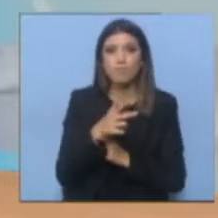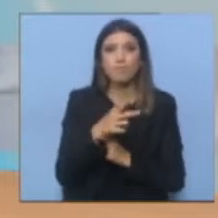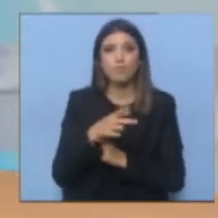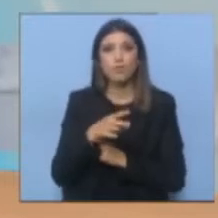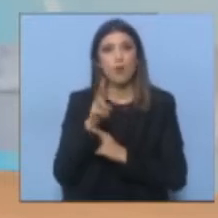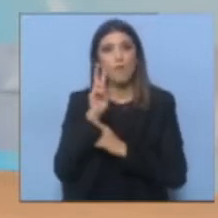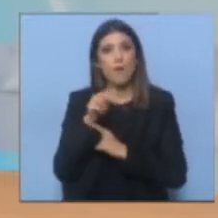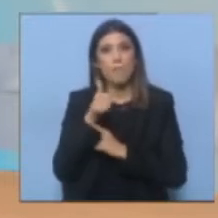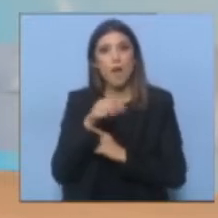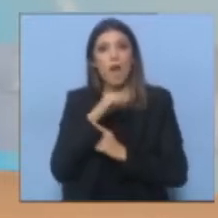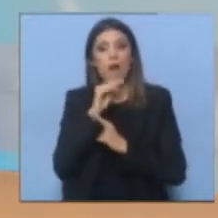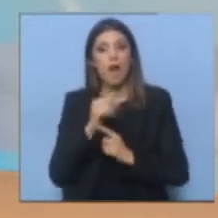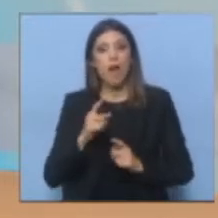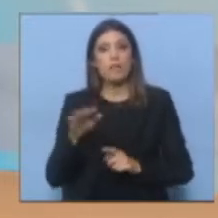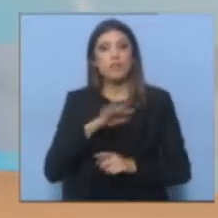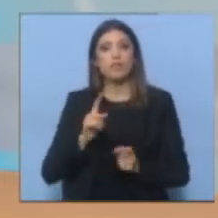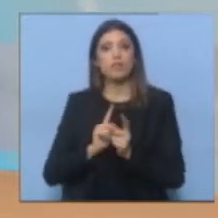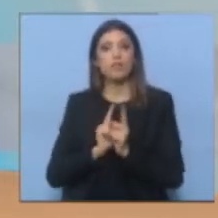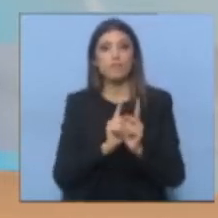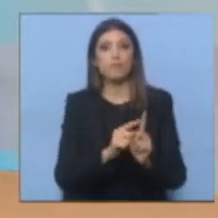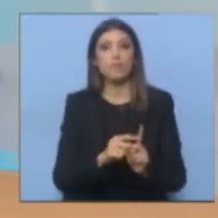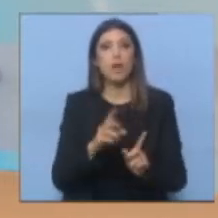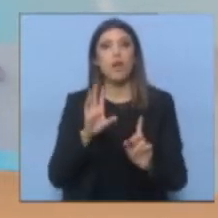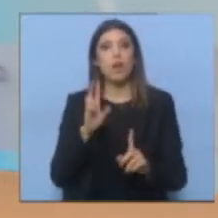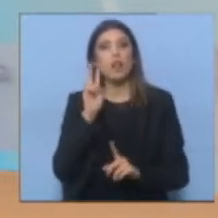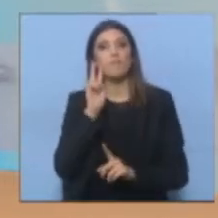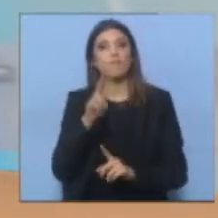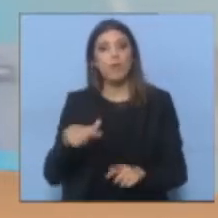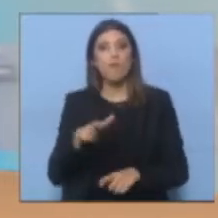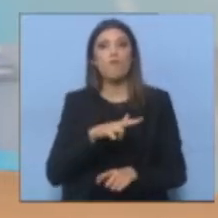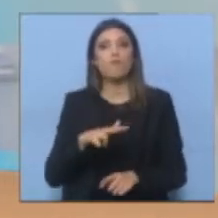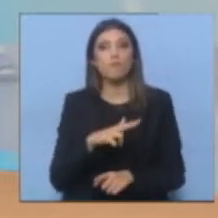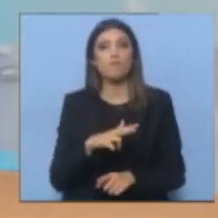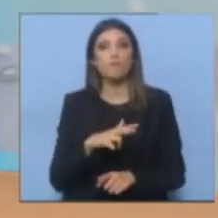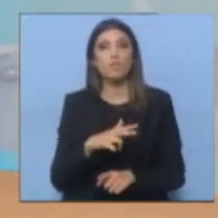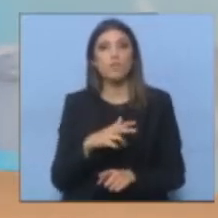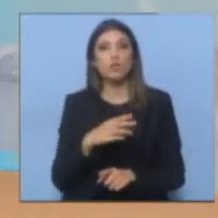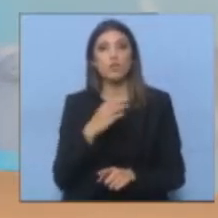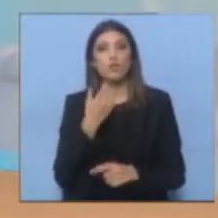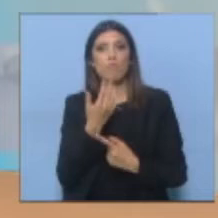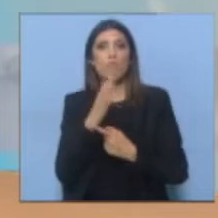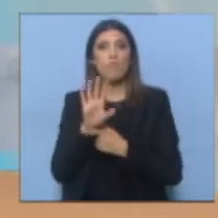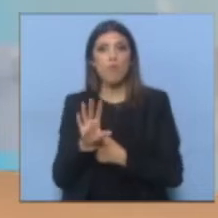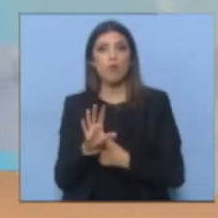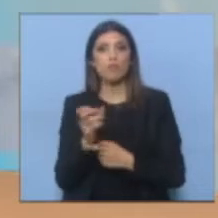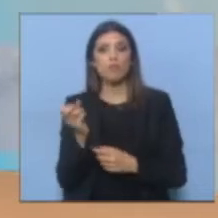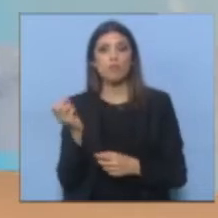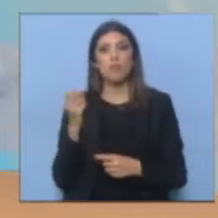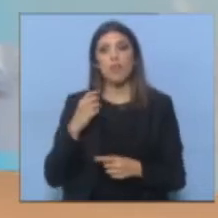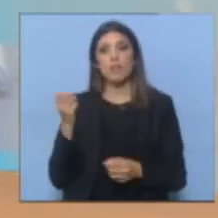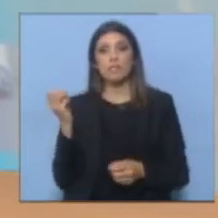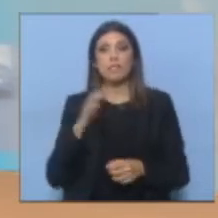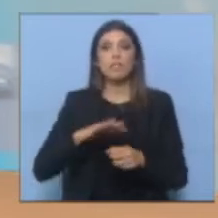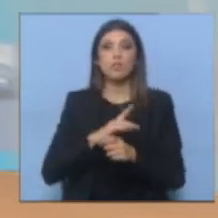e sugeria agora assistirmos a um pequeno vídeo que nos relata realmente as situações de perseguição